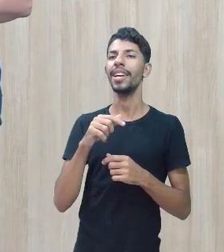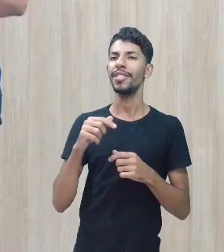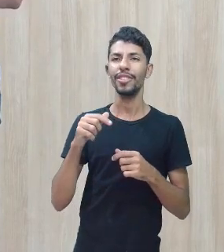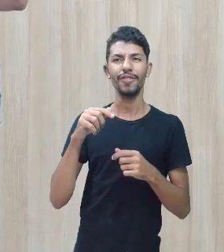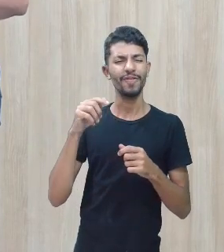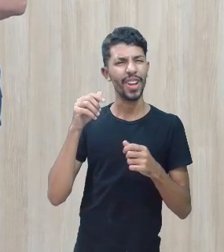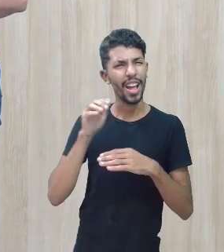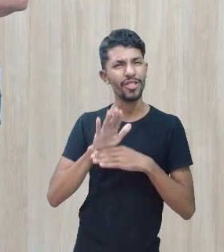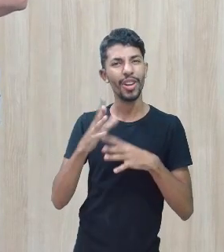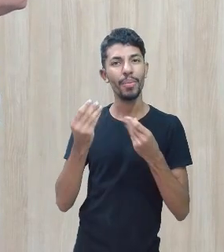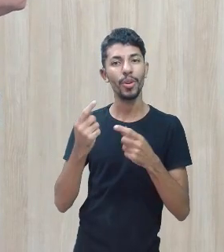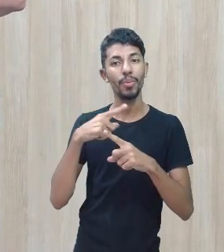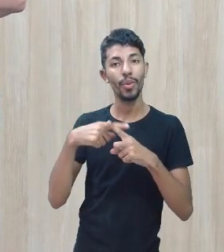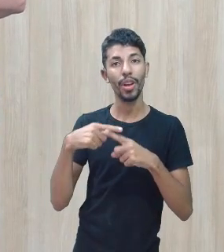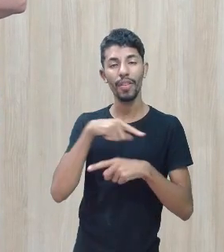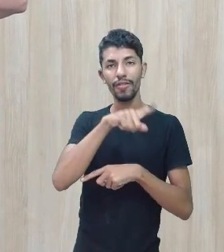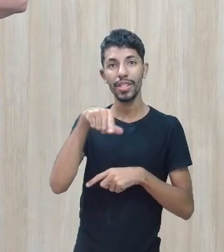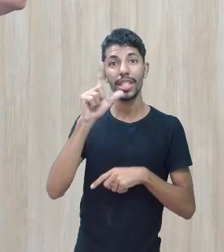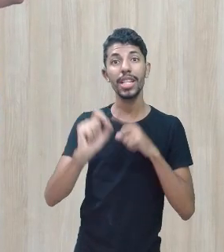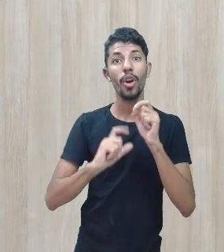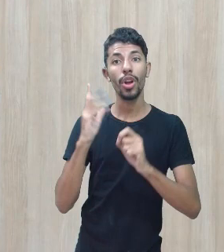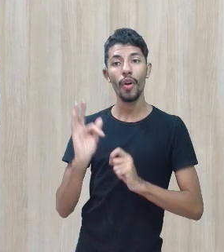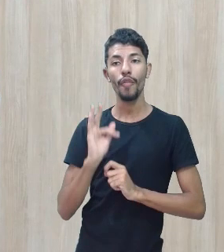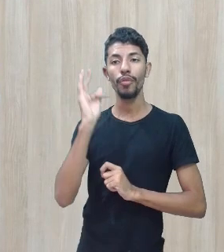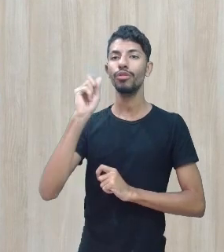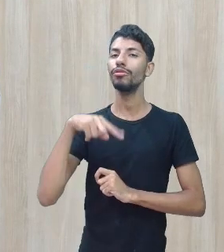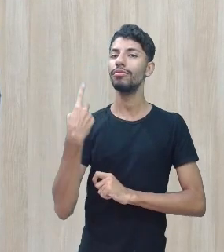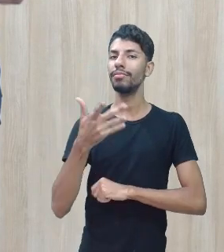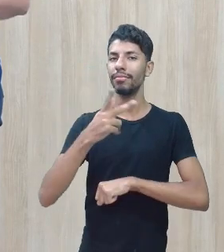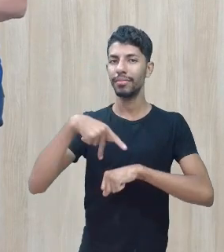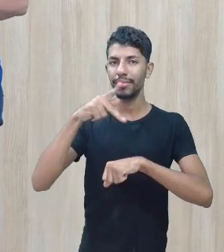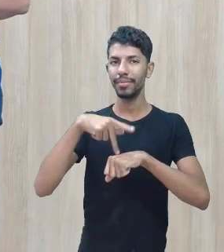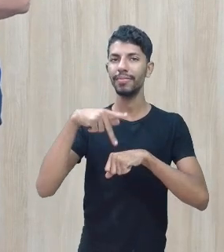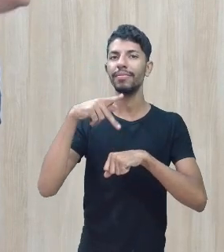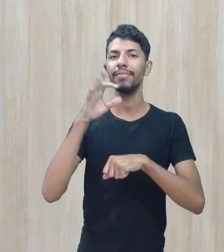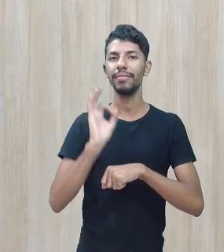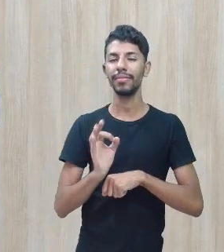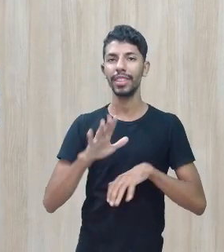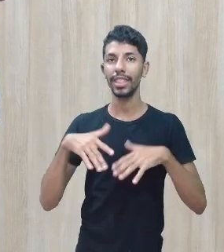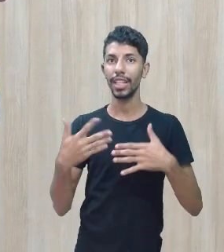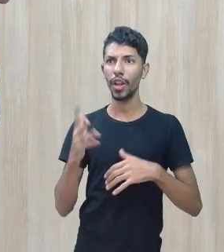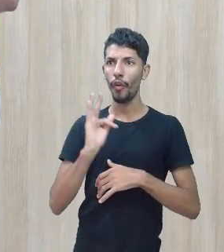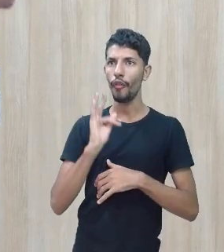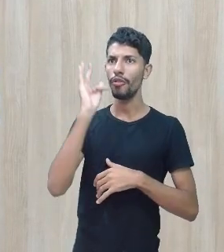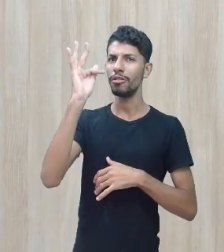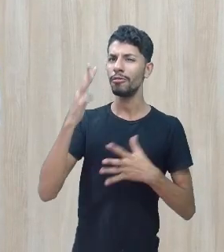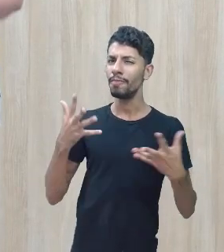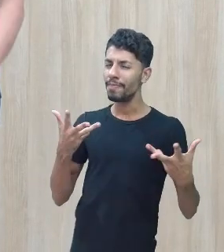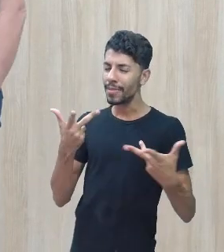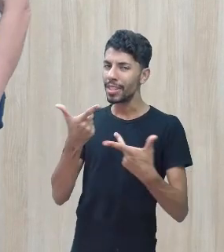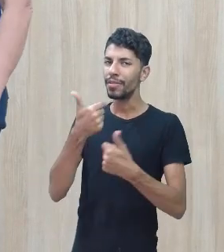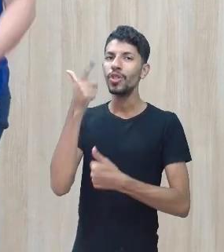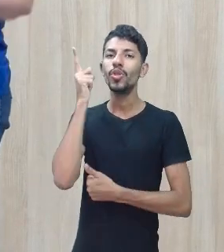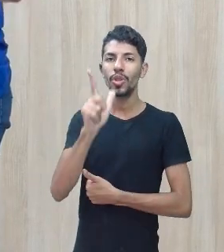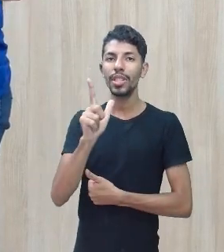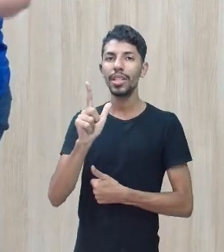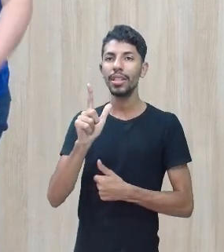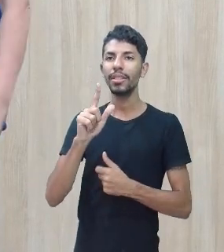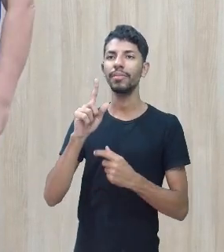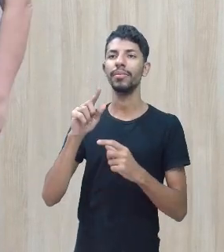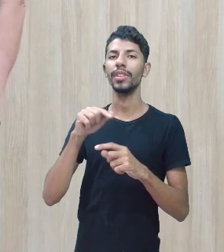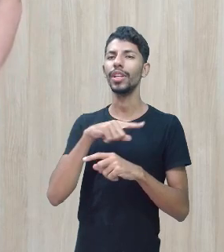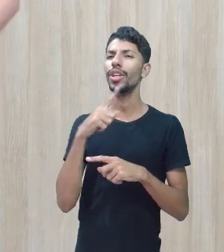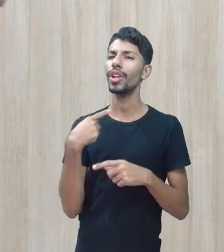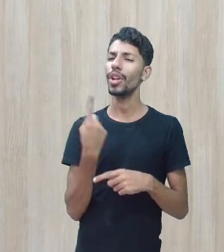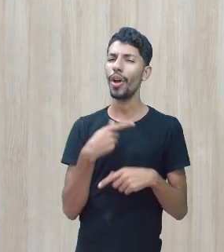futuro desta nação. E aí, para este futuro ser brilhante, maravilhoso, nós temos que